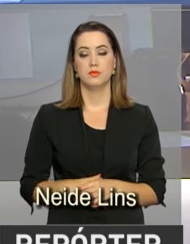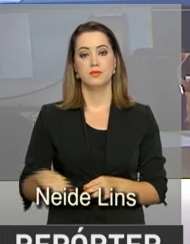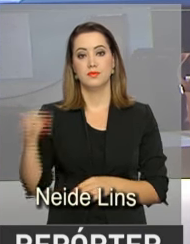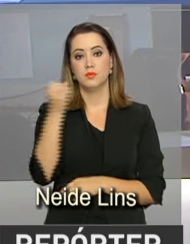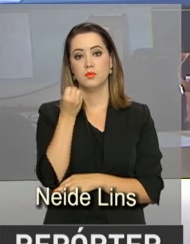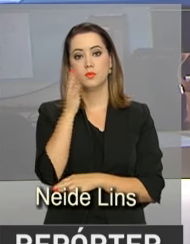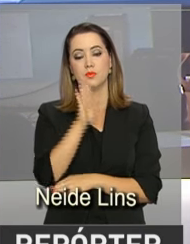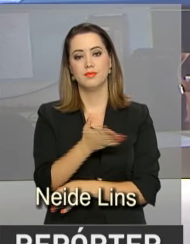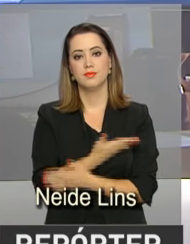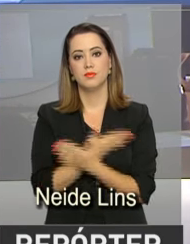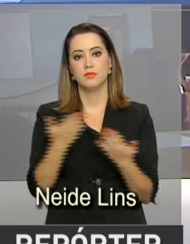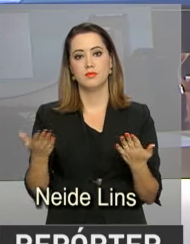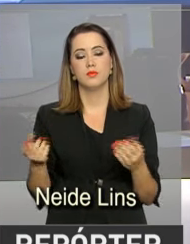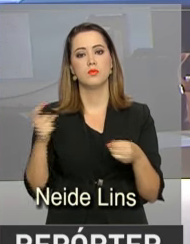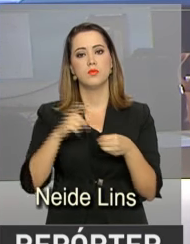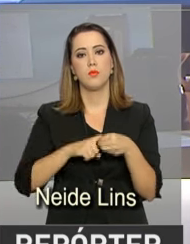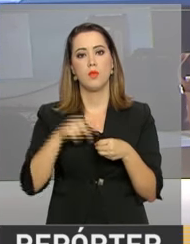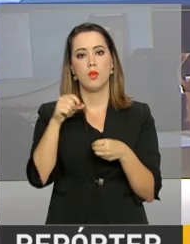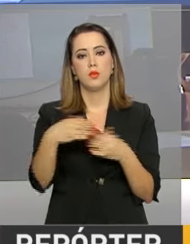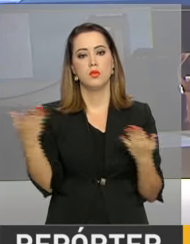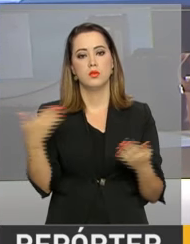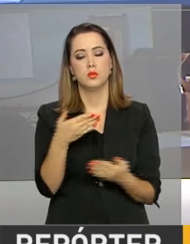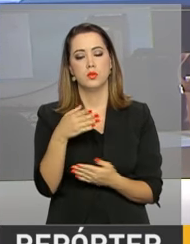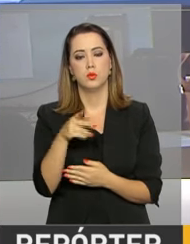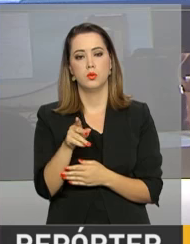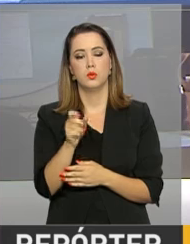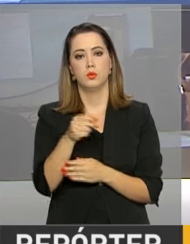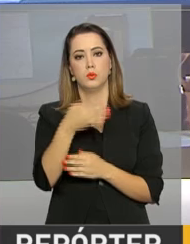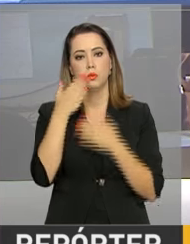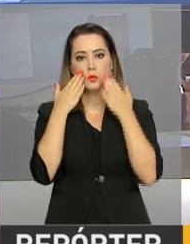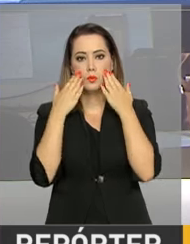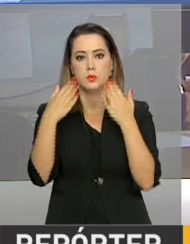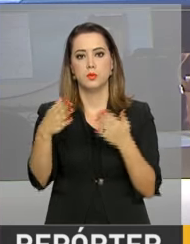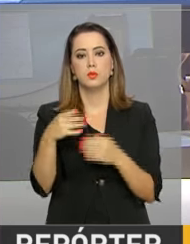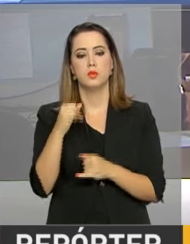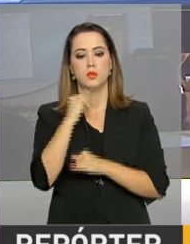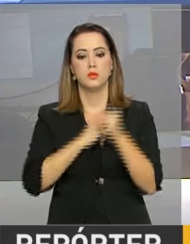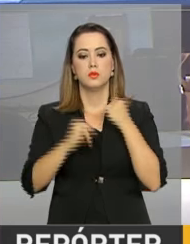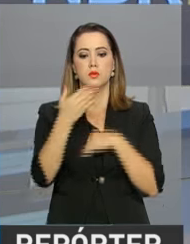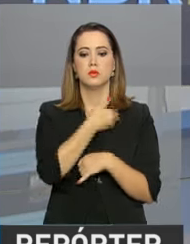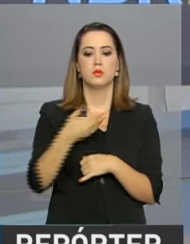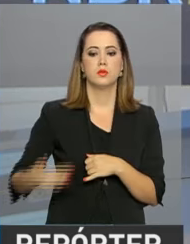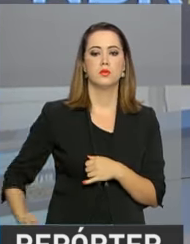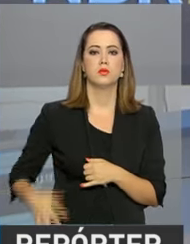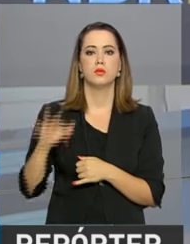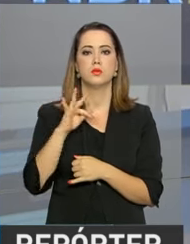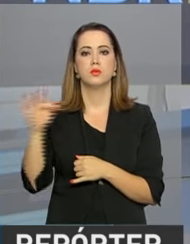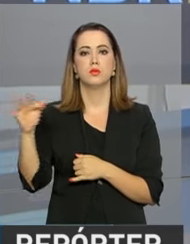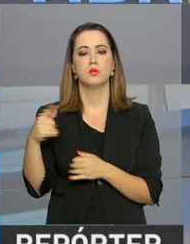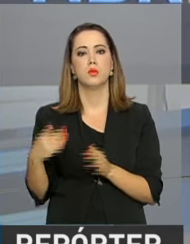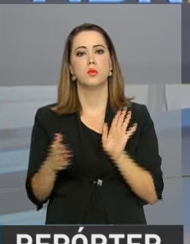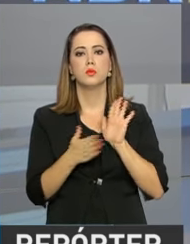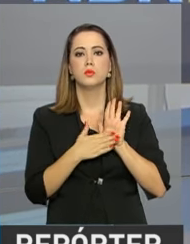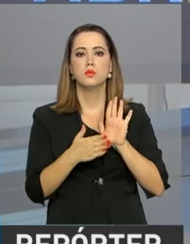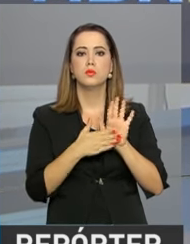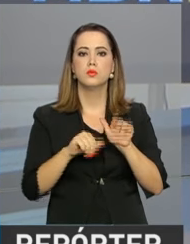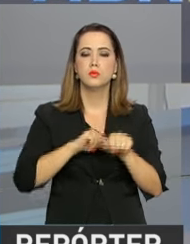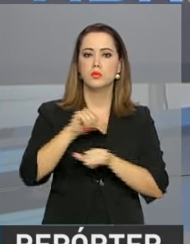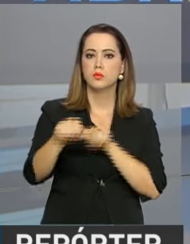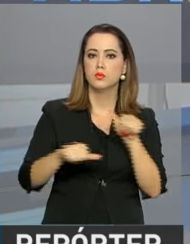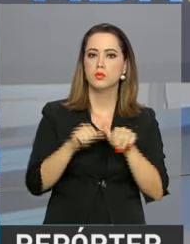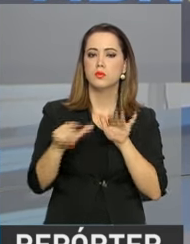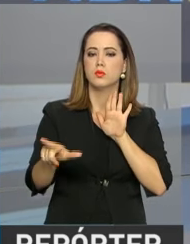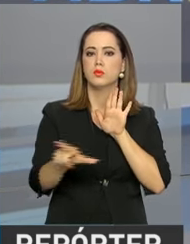Olá boa tarde para você estamos de volta com repórter NBR com as notícias do governo federal uma proposta de reforma das leis